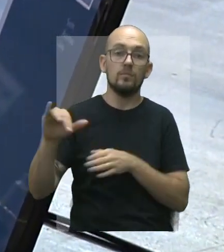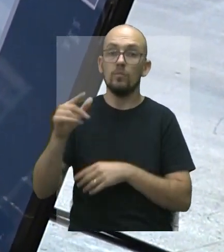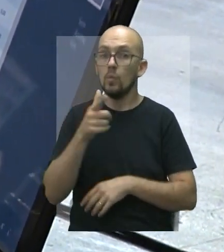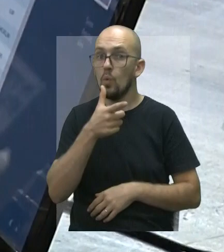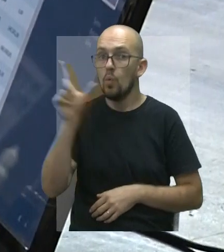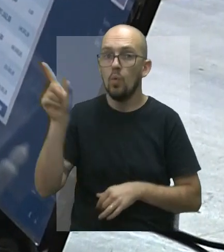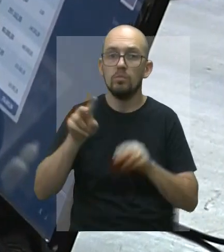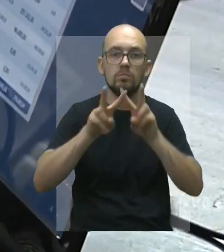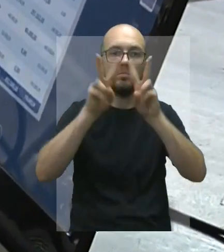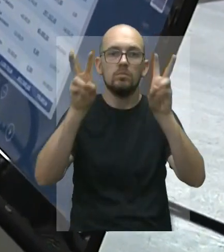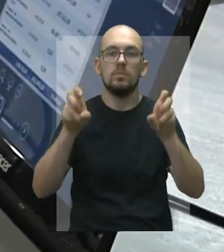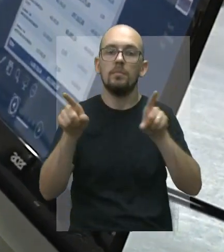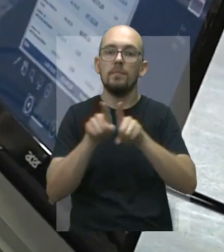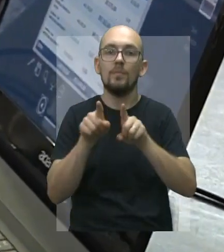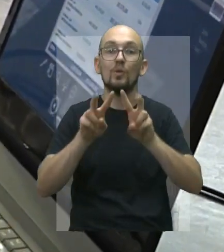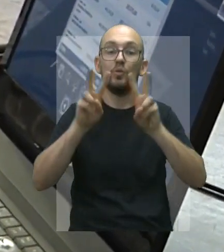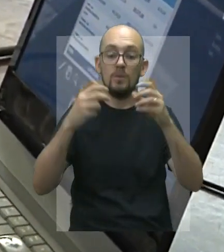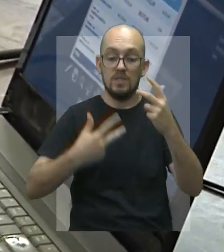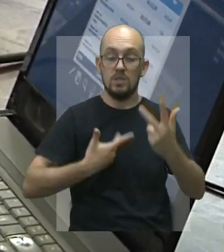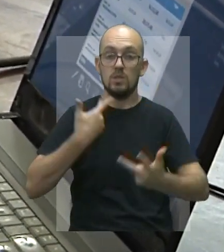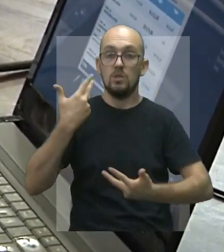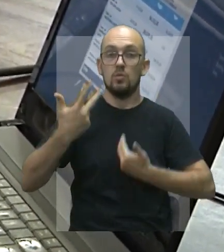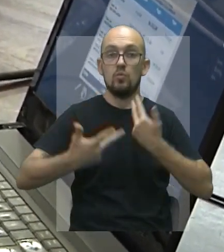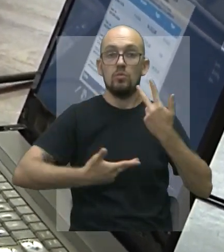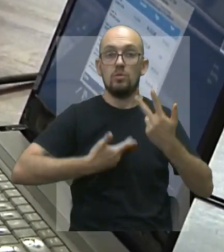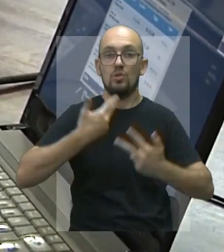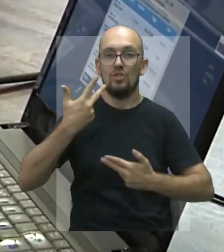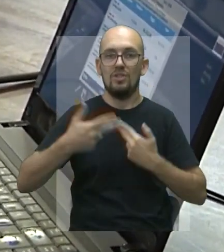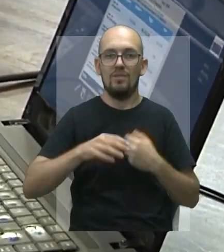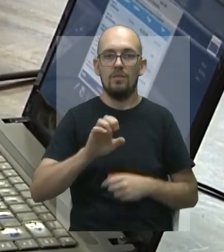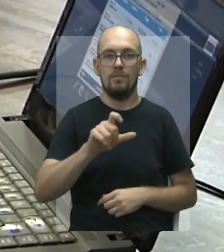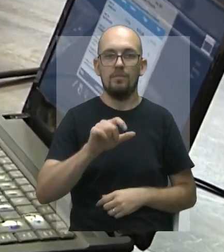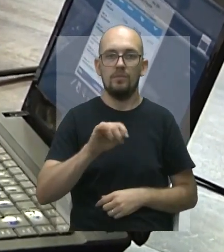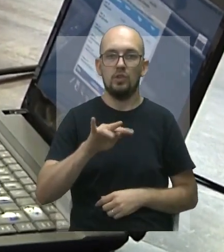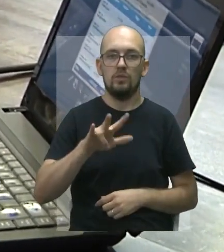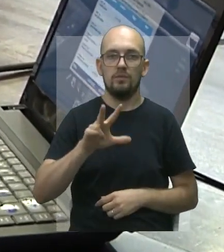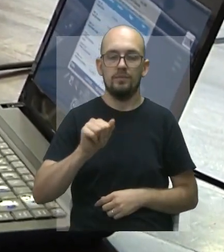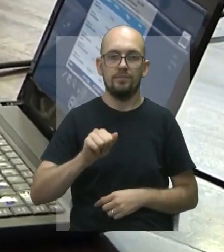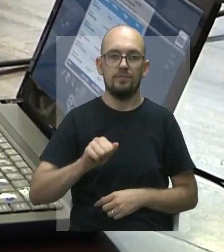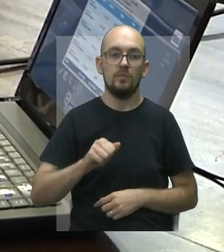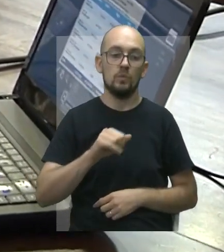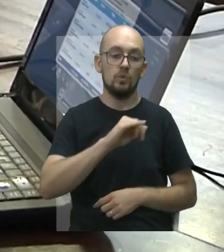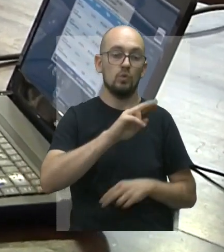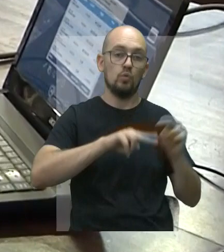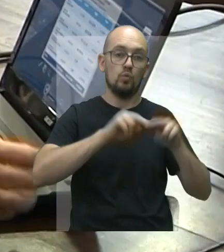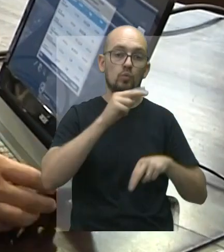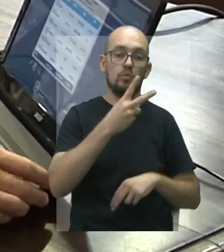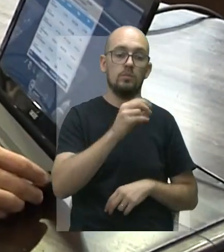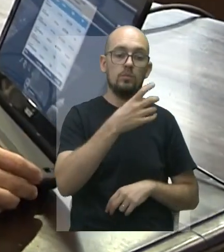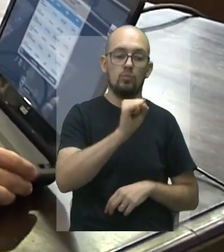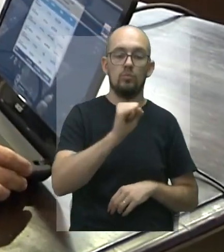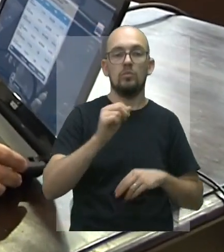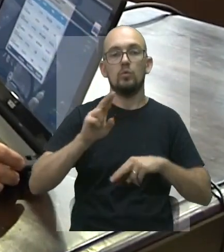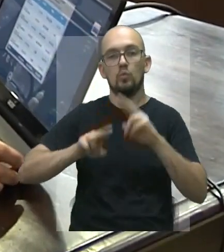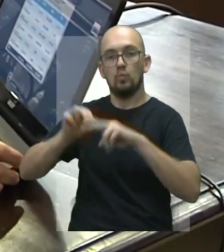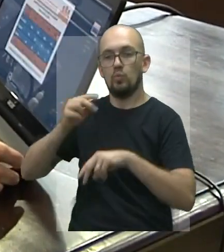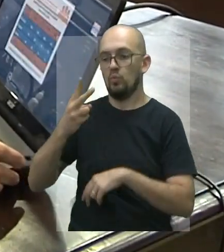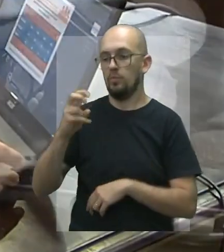a realização de cirurgias eletivas. Entre junho de 2018 e junho de